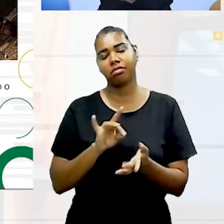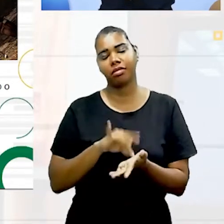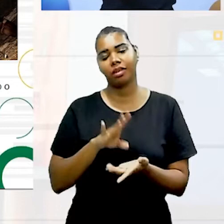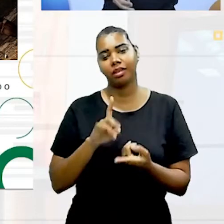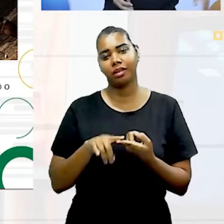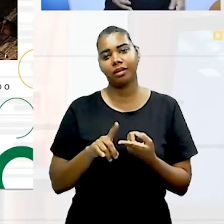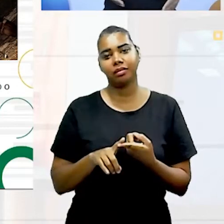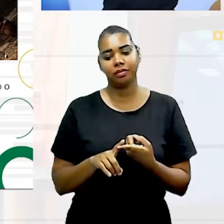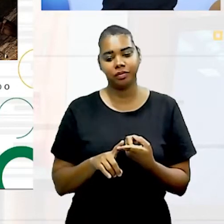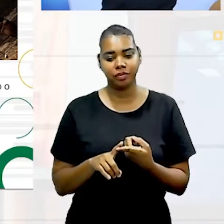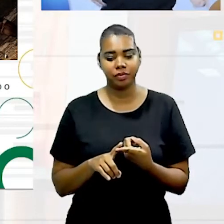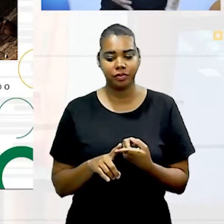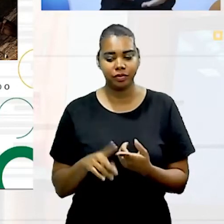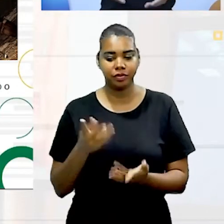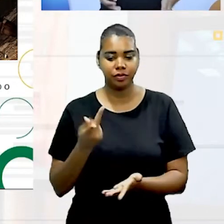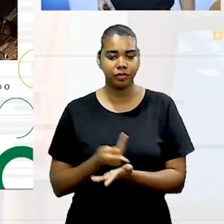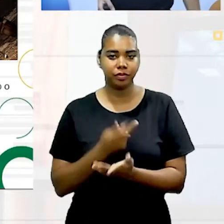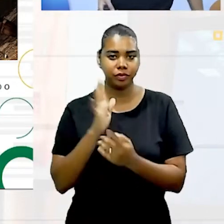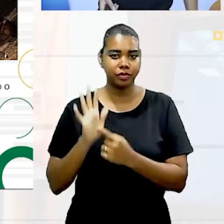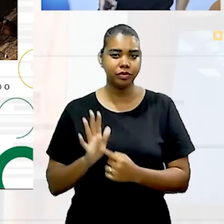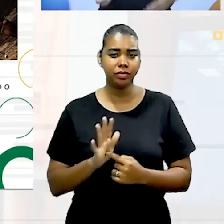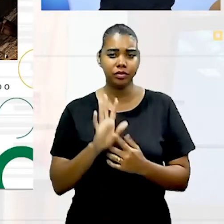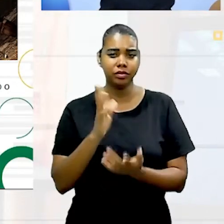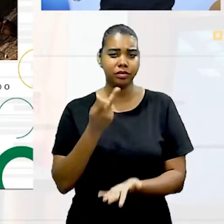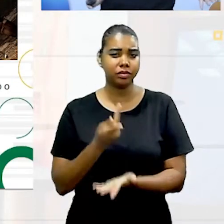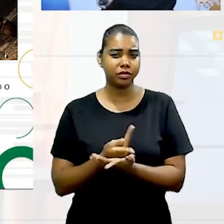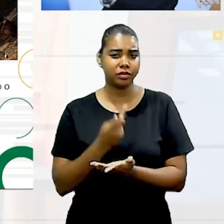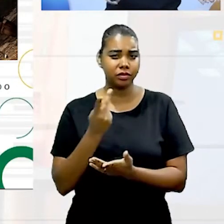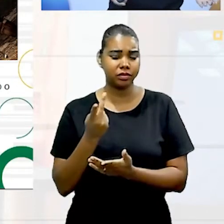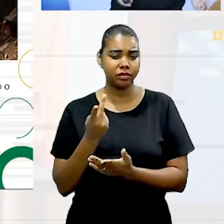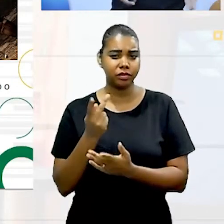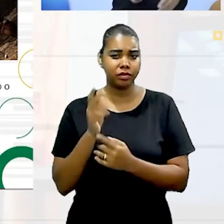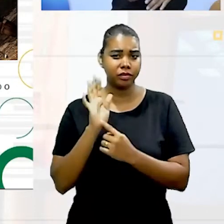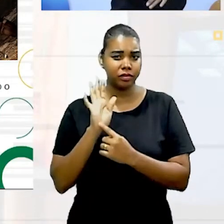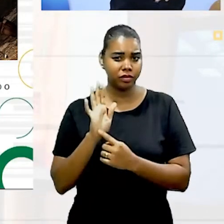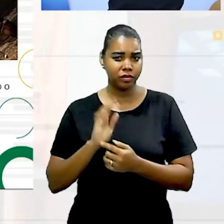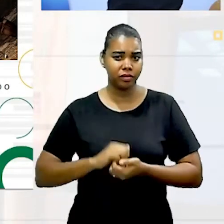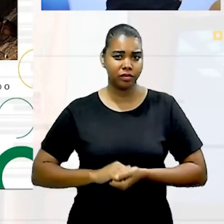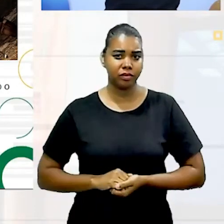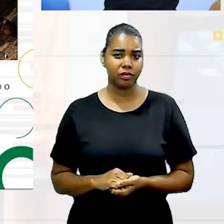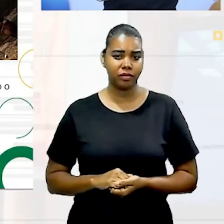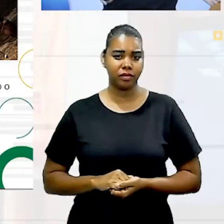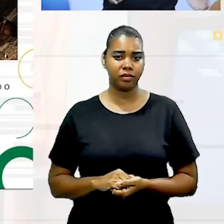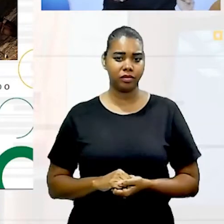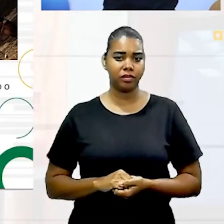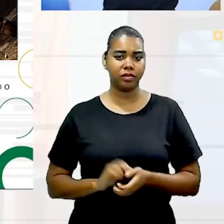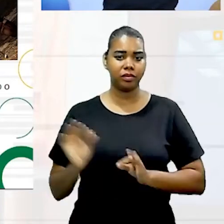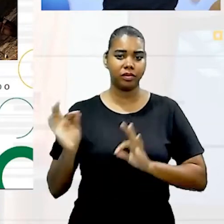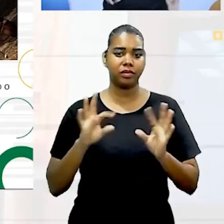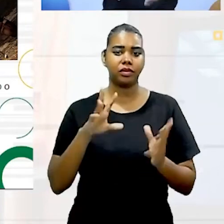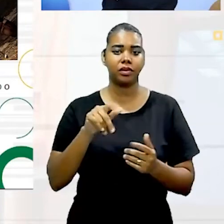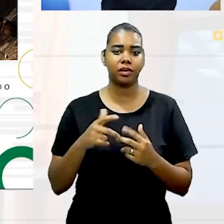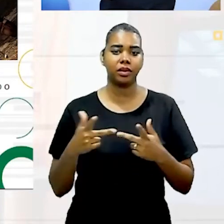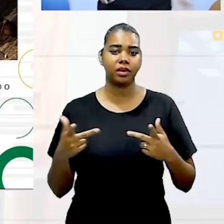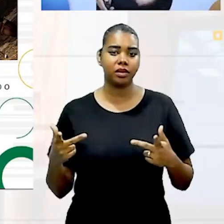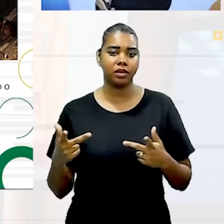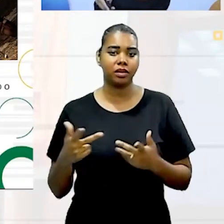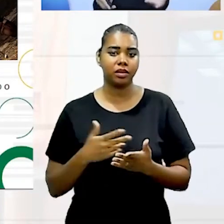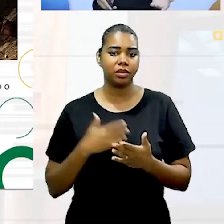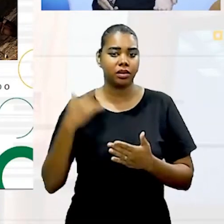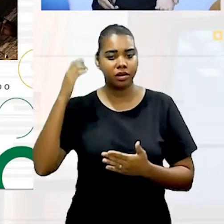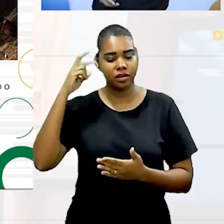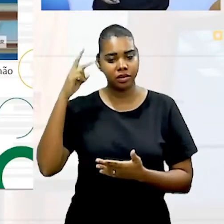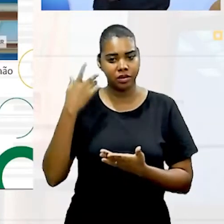aí, quando a execução está acontecendo e aparece um dragão em cima. Isso é o que agita o mundo, o que faz a história começar a andar